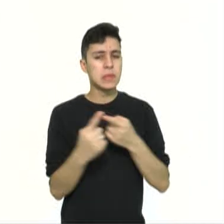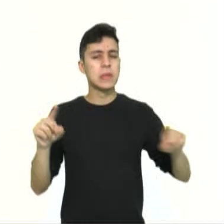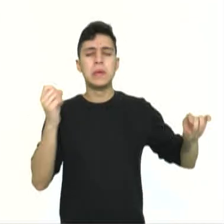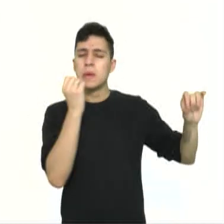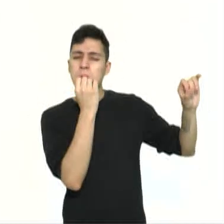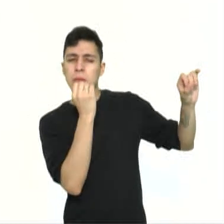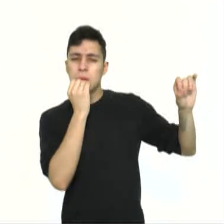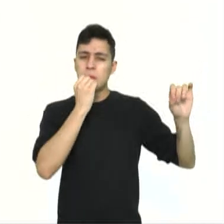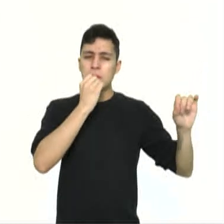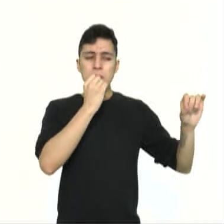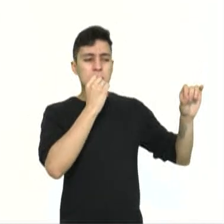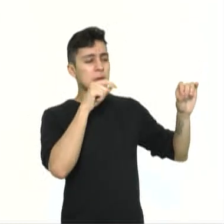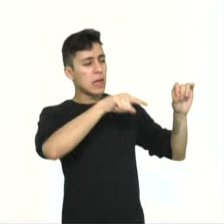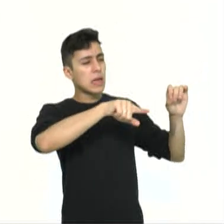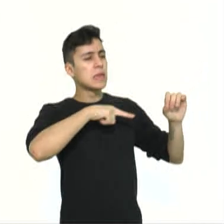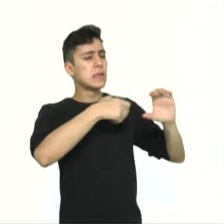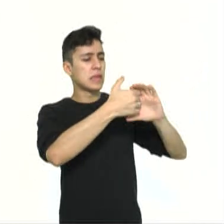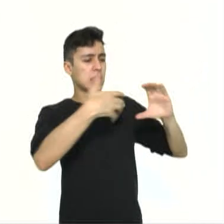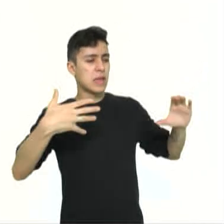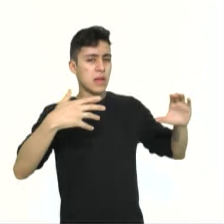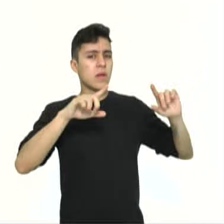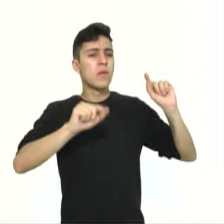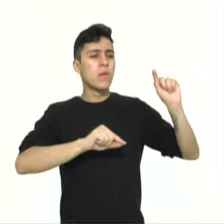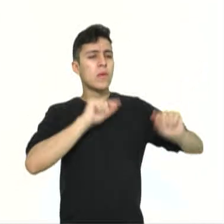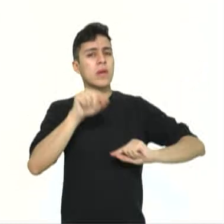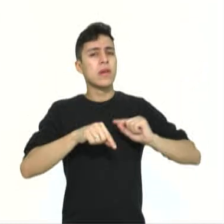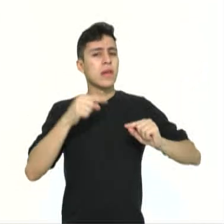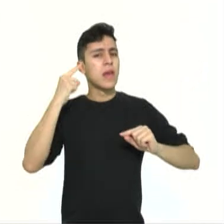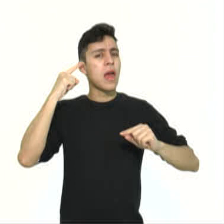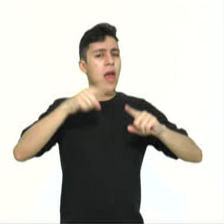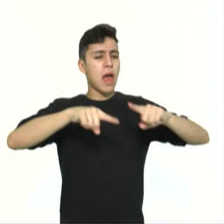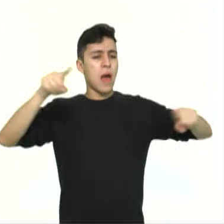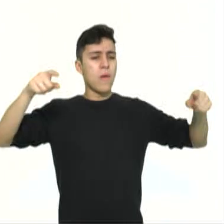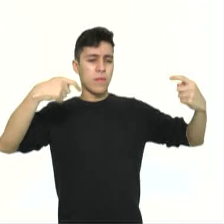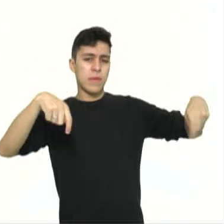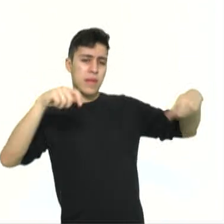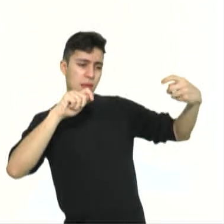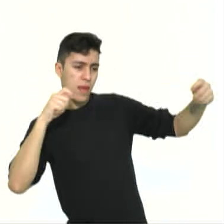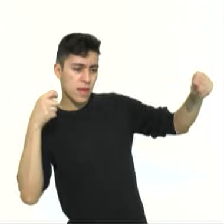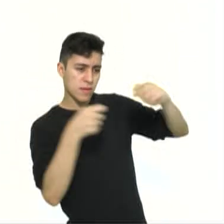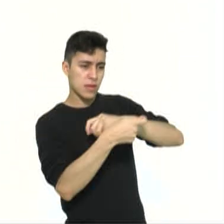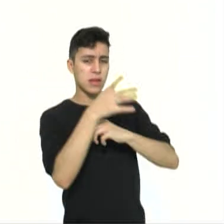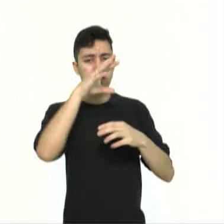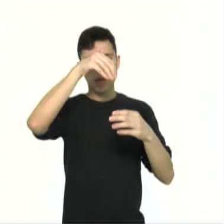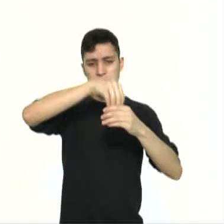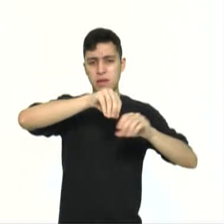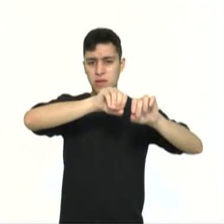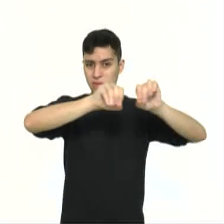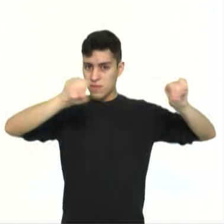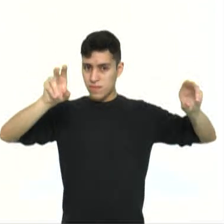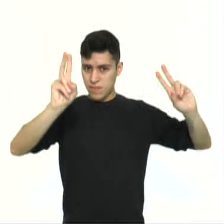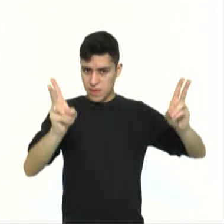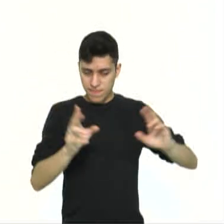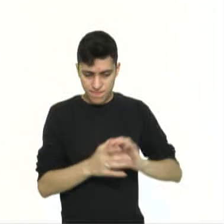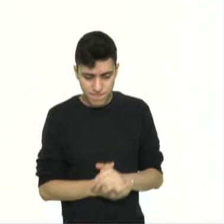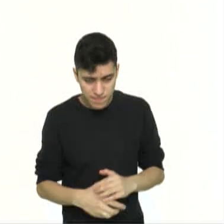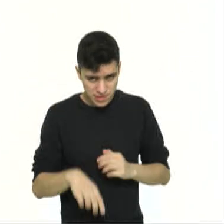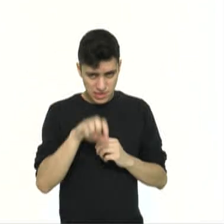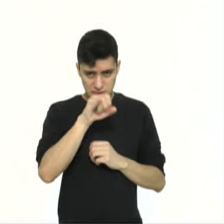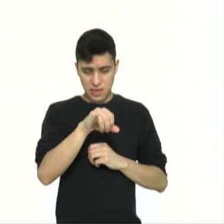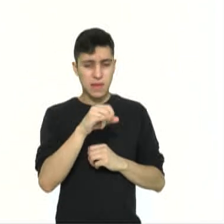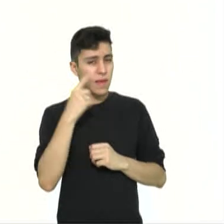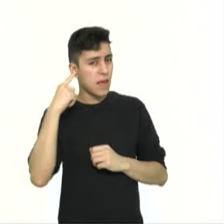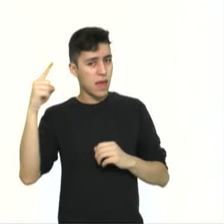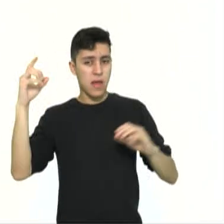possuem uma característica que o comprimento de onda precisa se adaptar no interior do tubo. Se essa onda